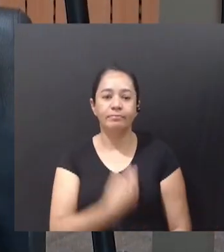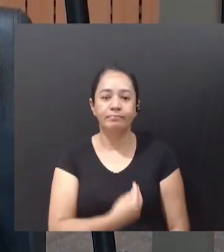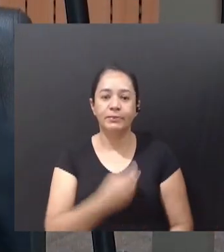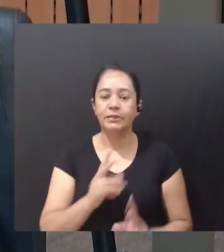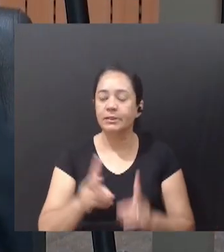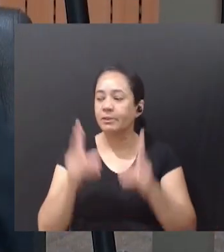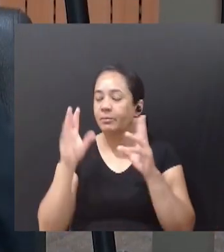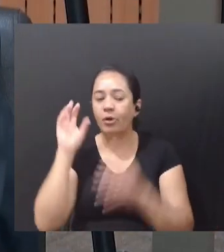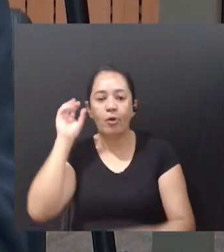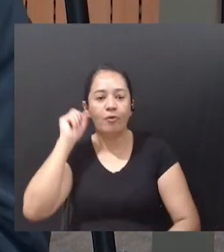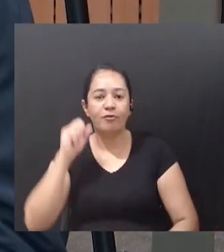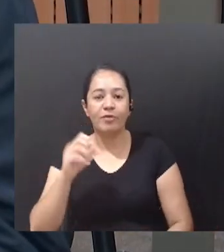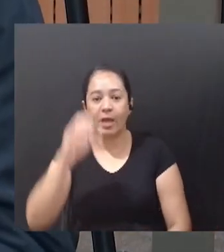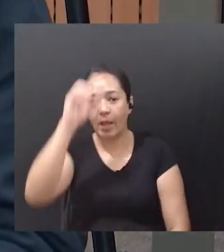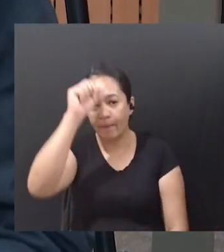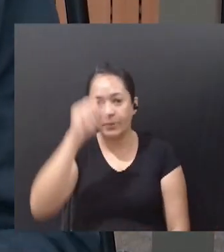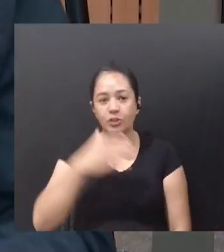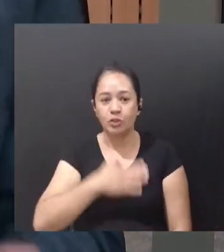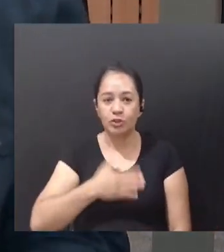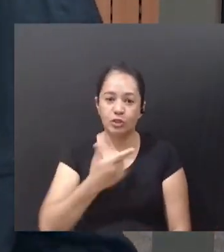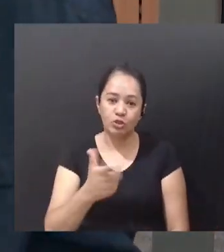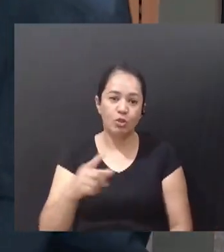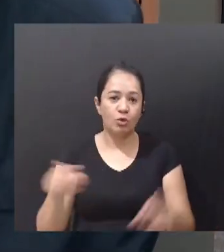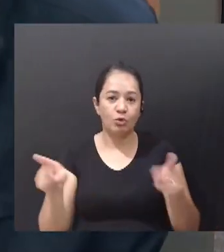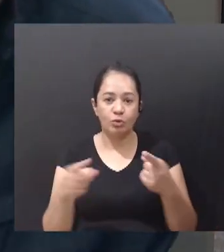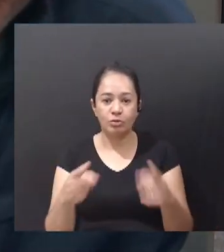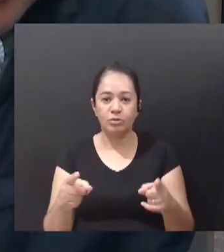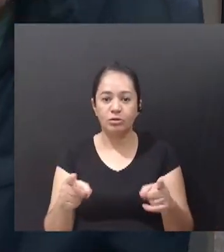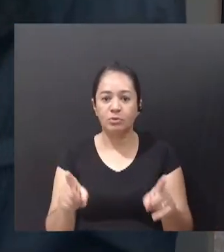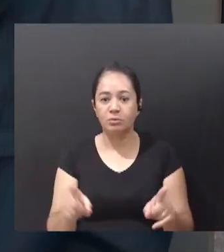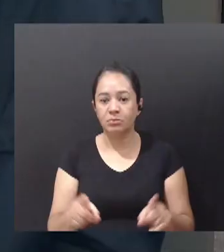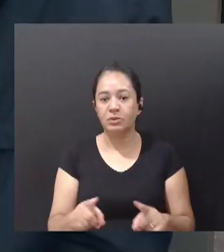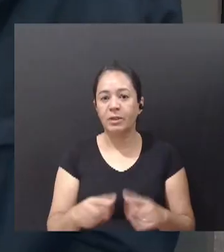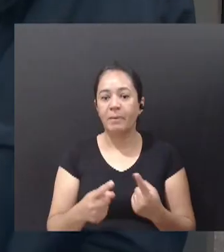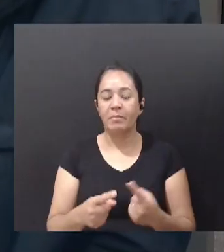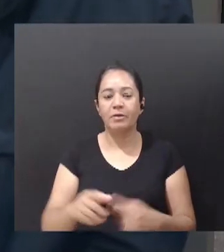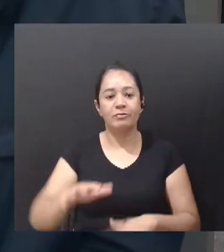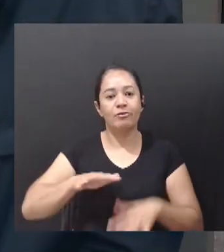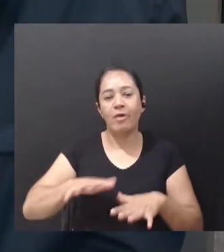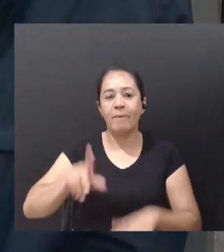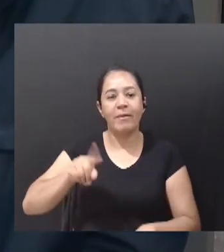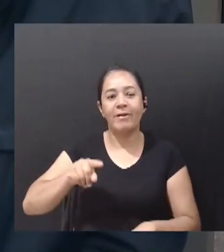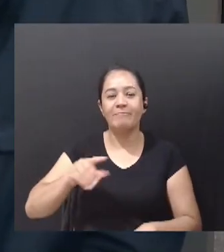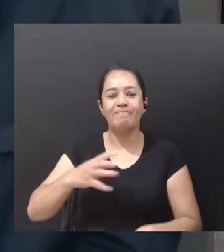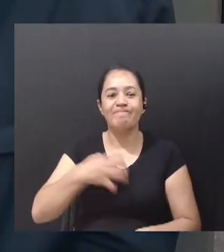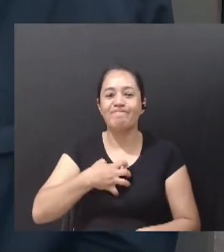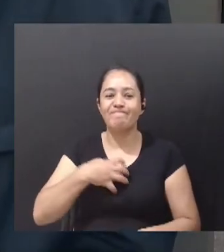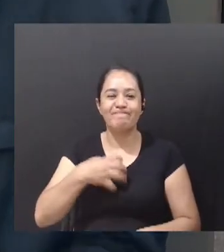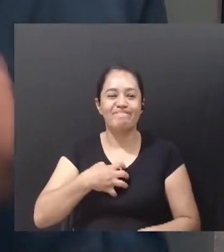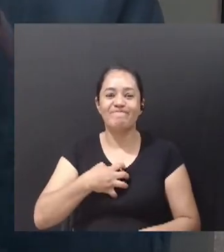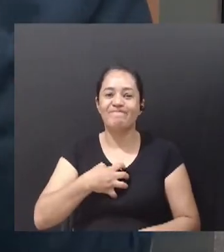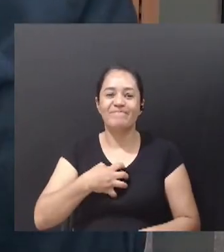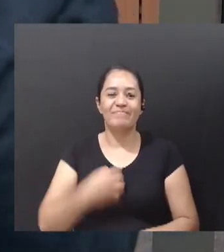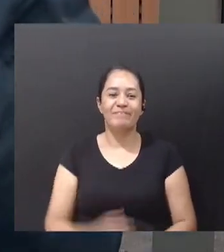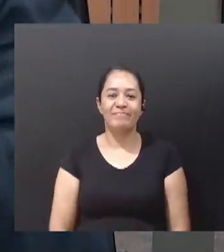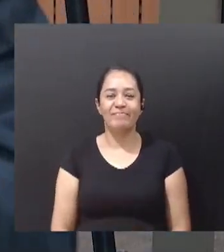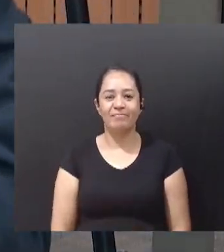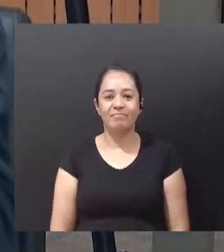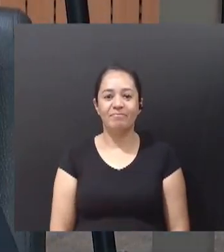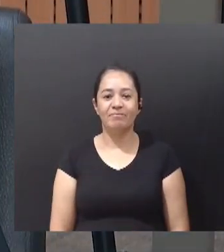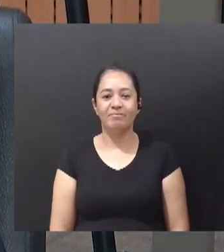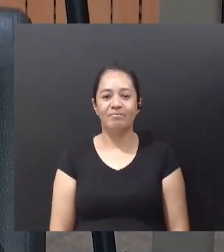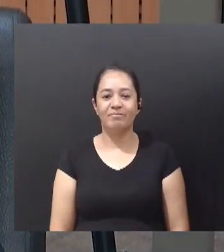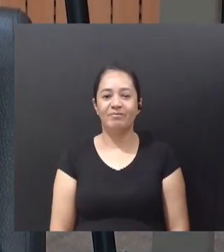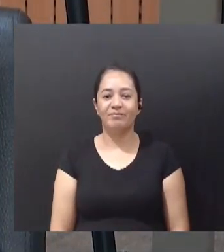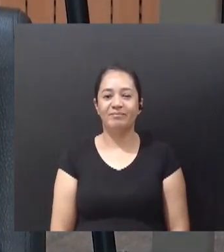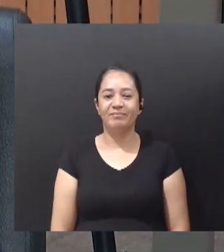de outras músicas. Não sou mais radical, mas é o rap, não tem jeito. E eu, só para terminar, só para